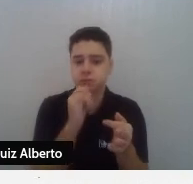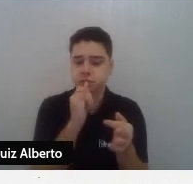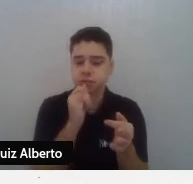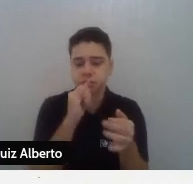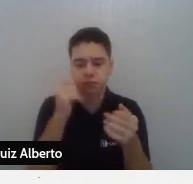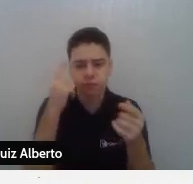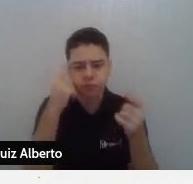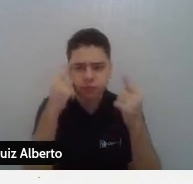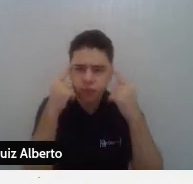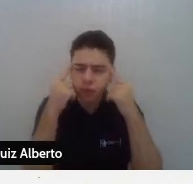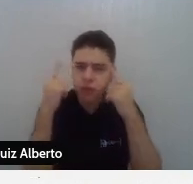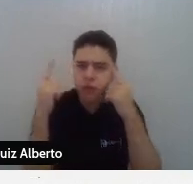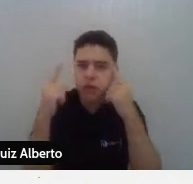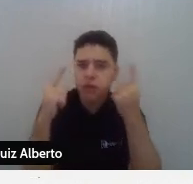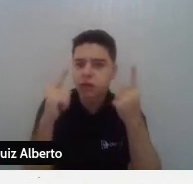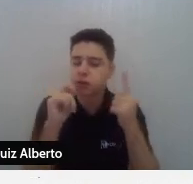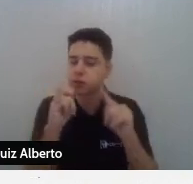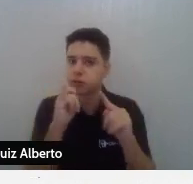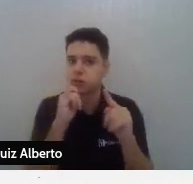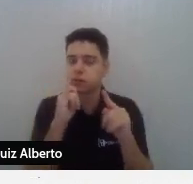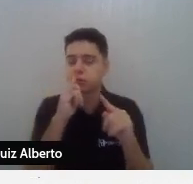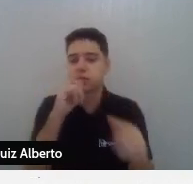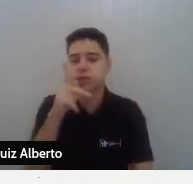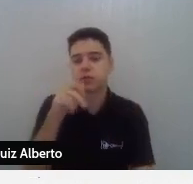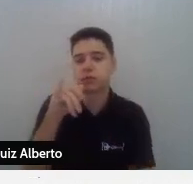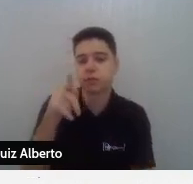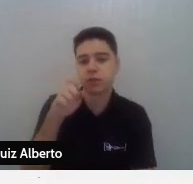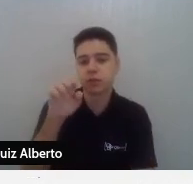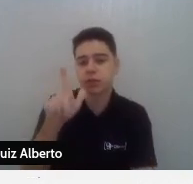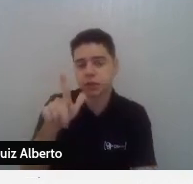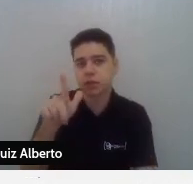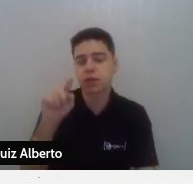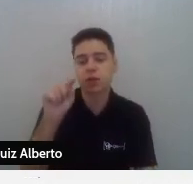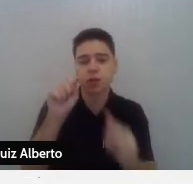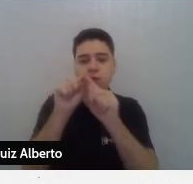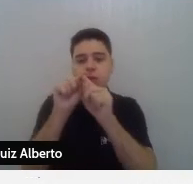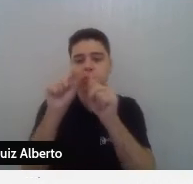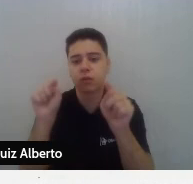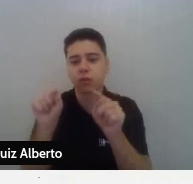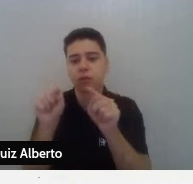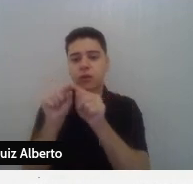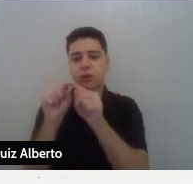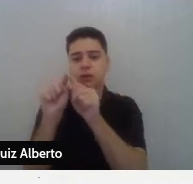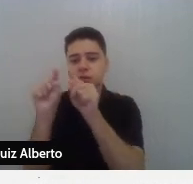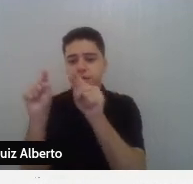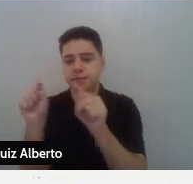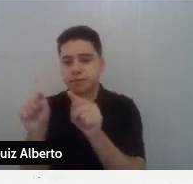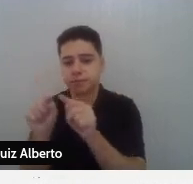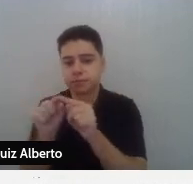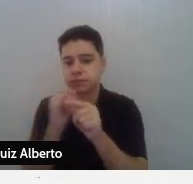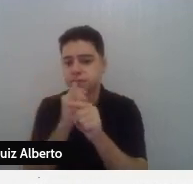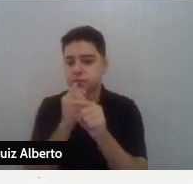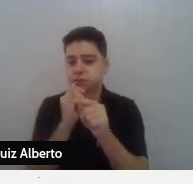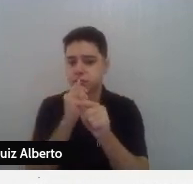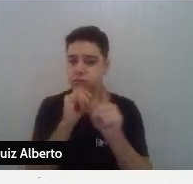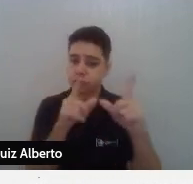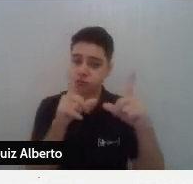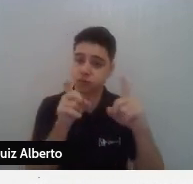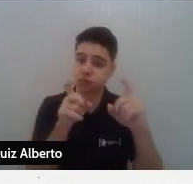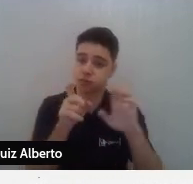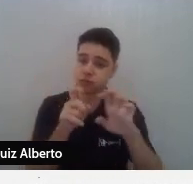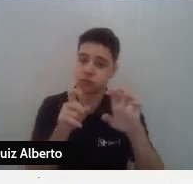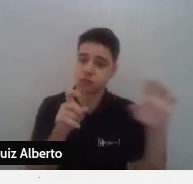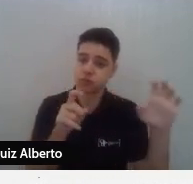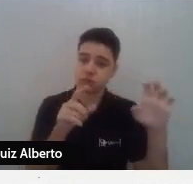pensar no pixel, no quadriculado. Então, na foto à esquerda, a gente